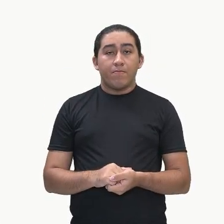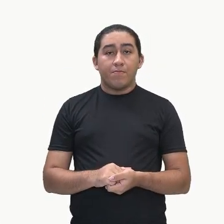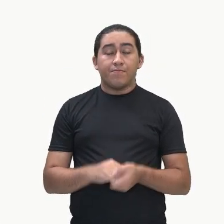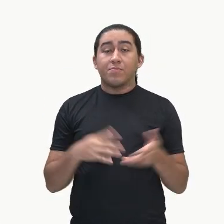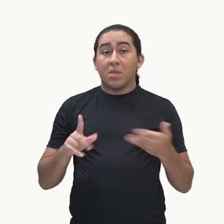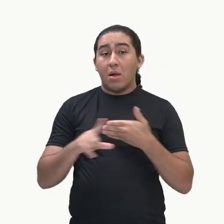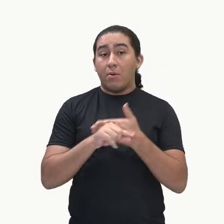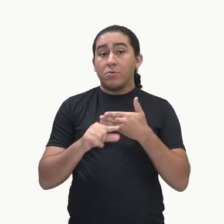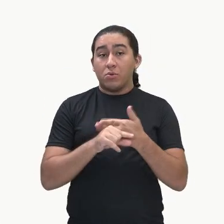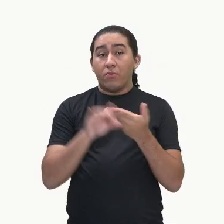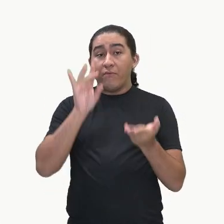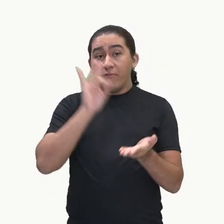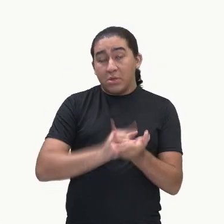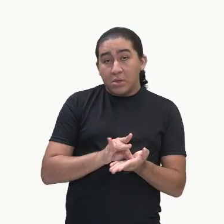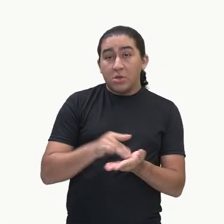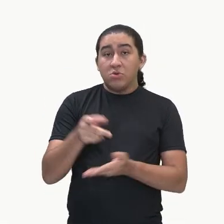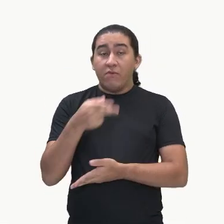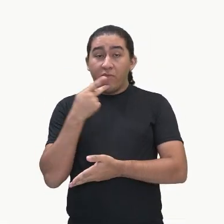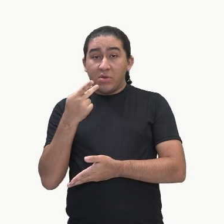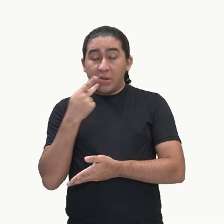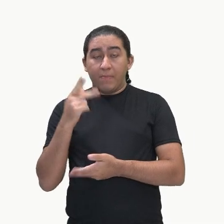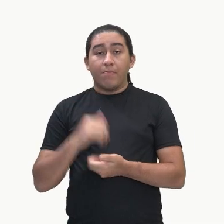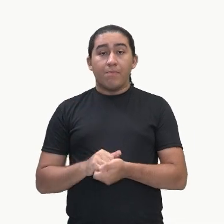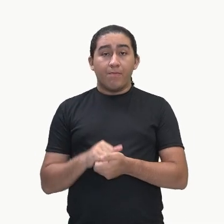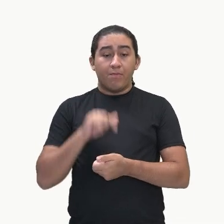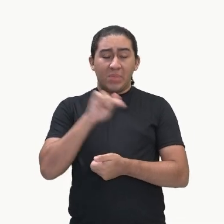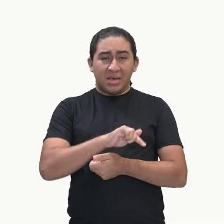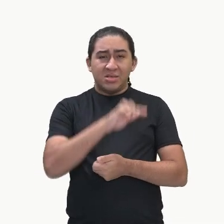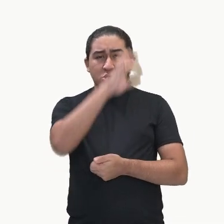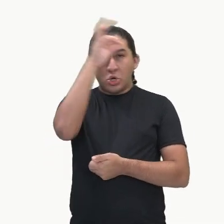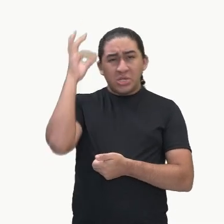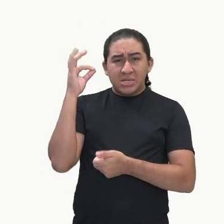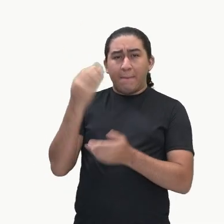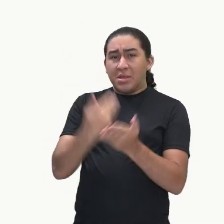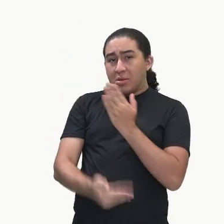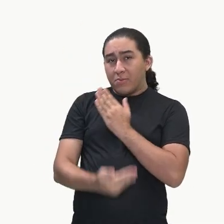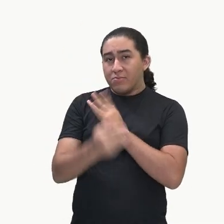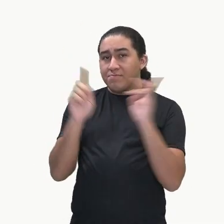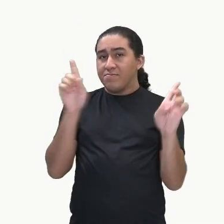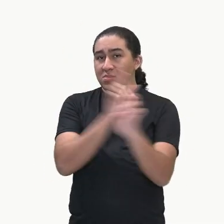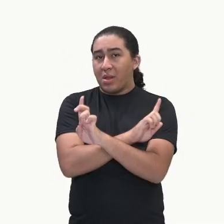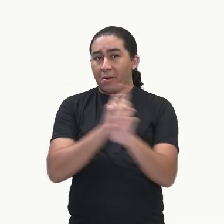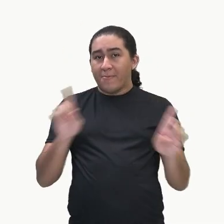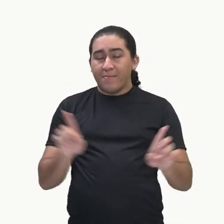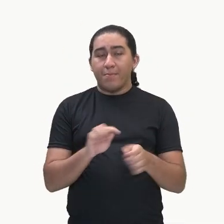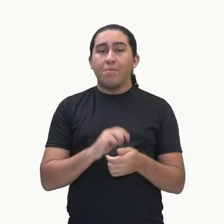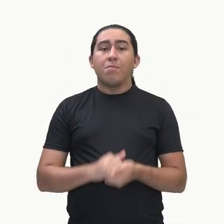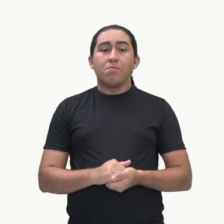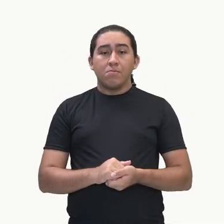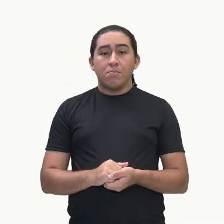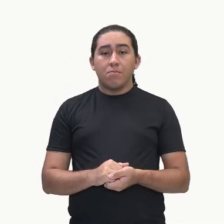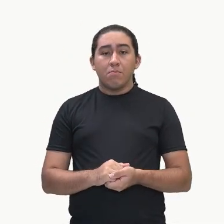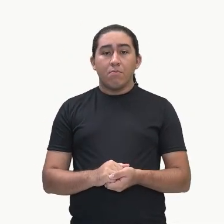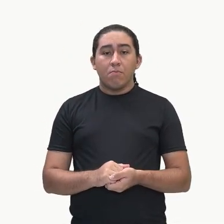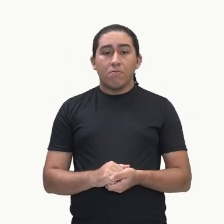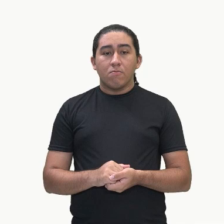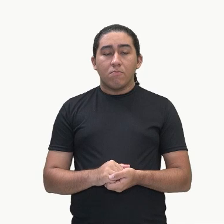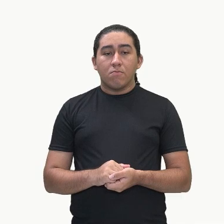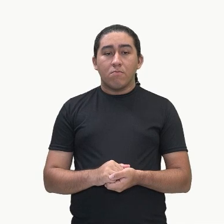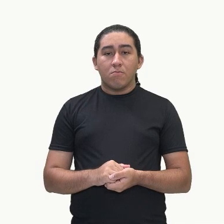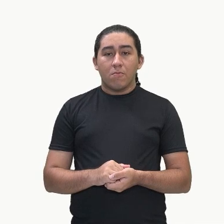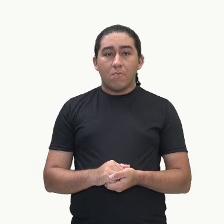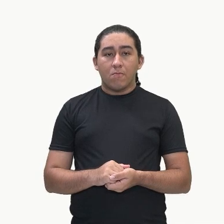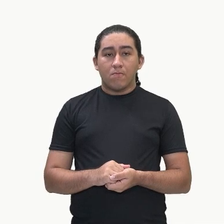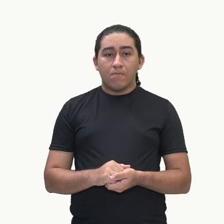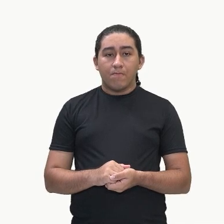aqui afirma que a ternura não ficou para trás, né, durante sua jornada, sua vivida,